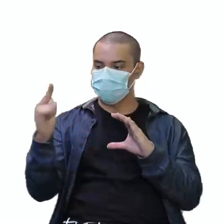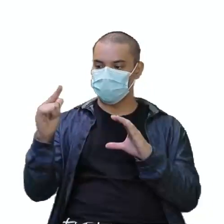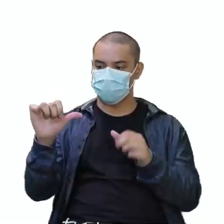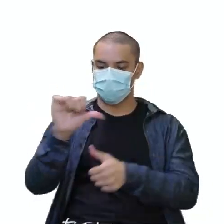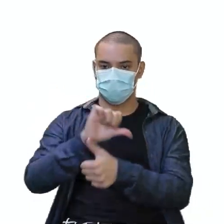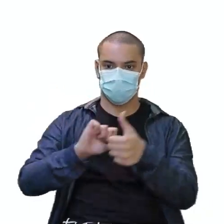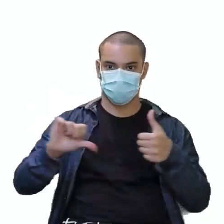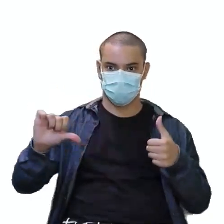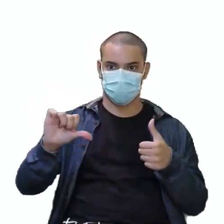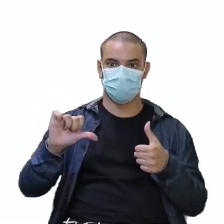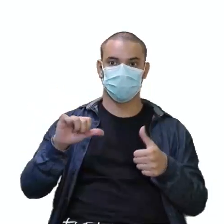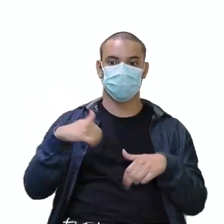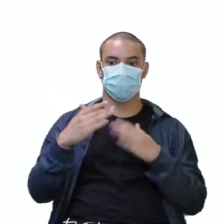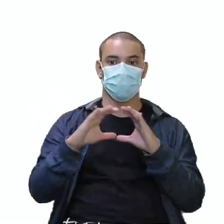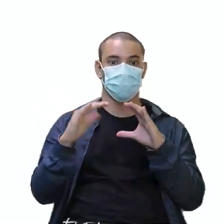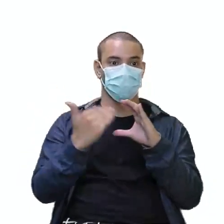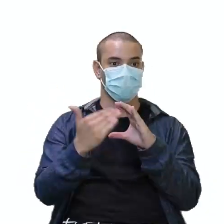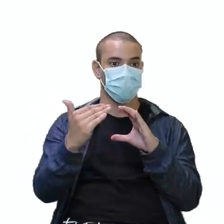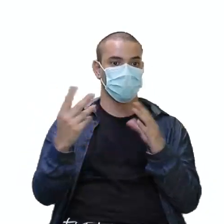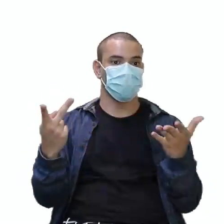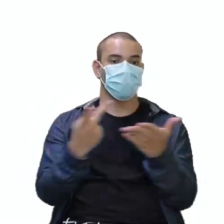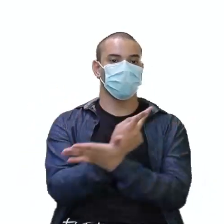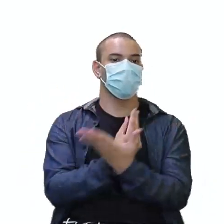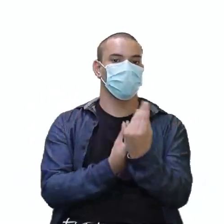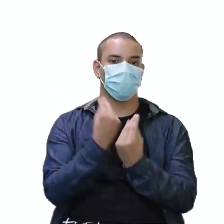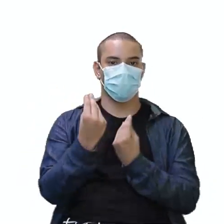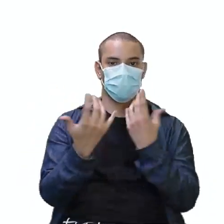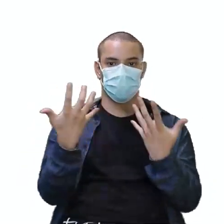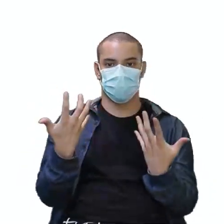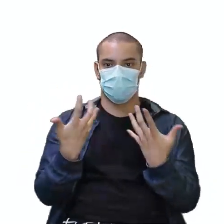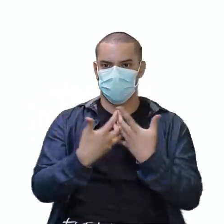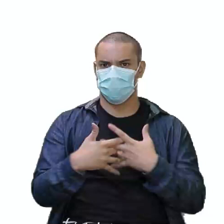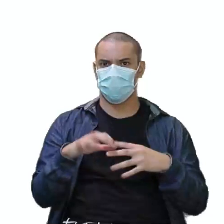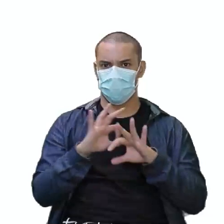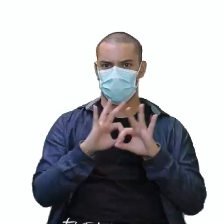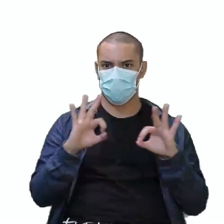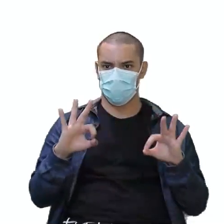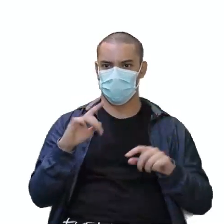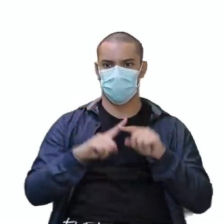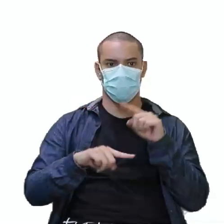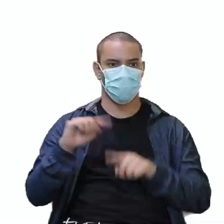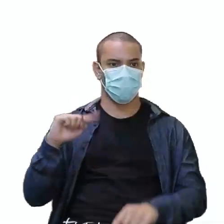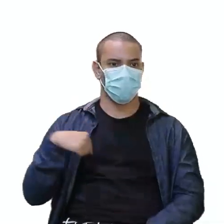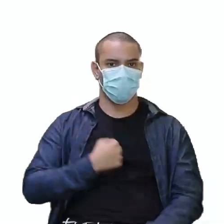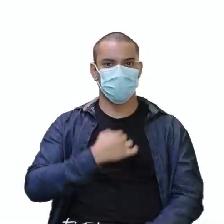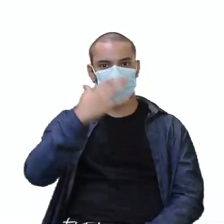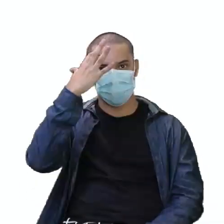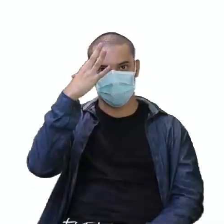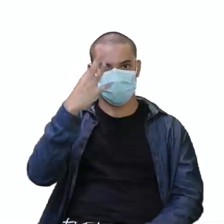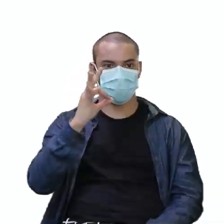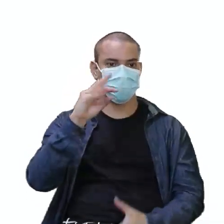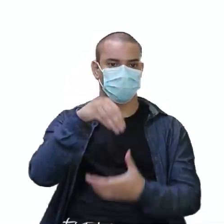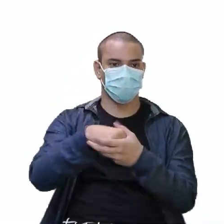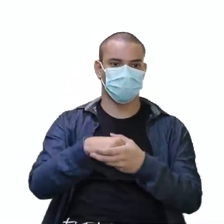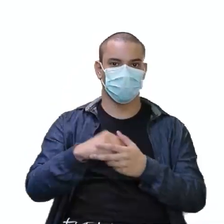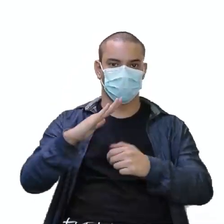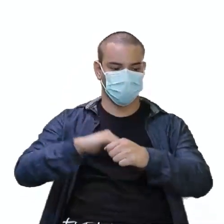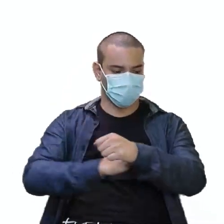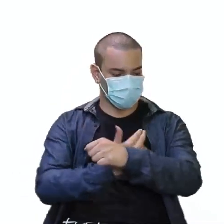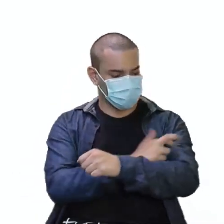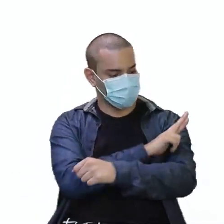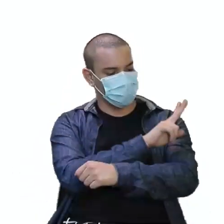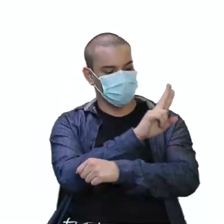trófico. As pirâmides ecológicas funcionam como um ótimo recurso para a gente entender isso no ecossistema.